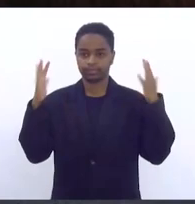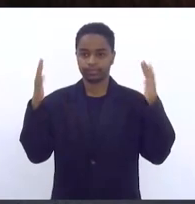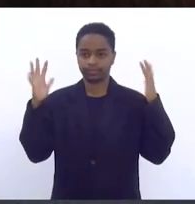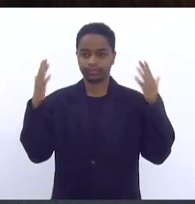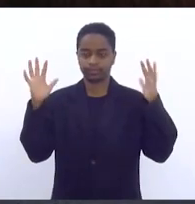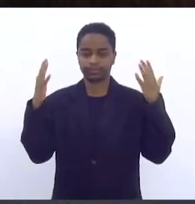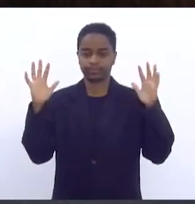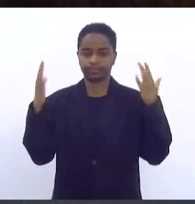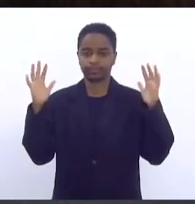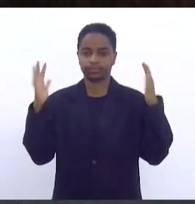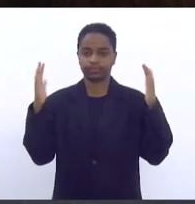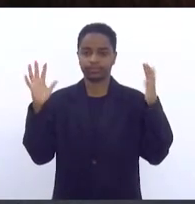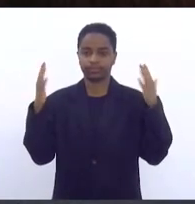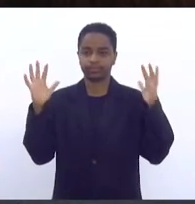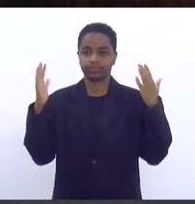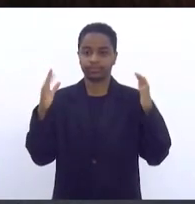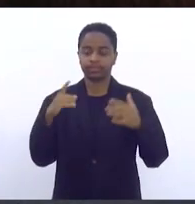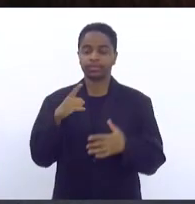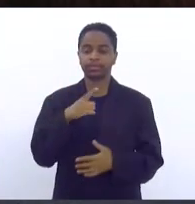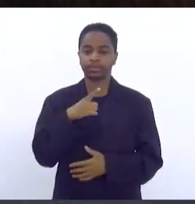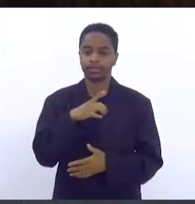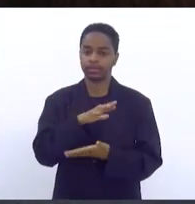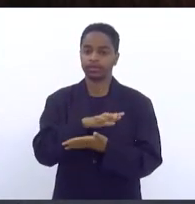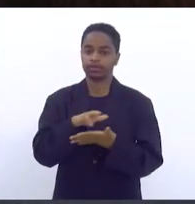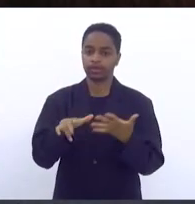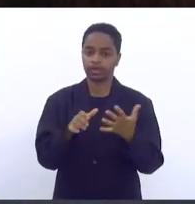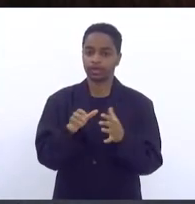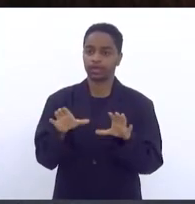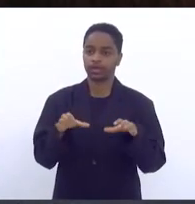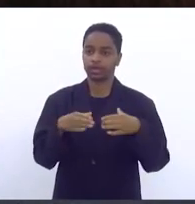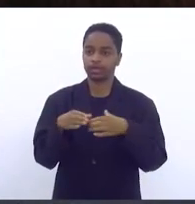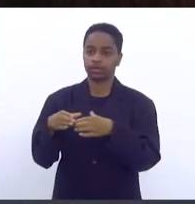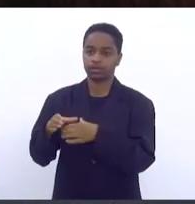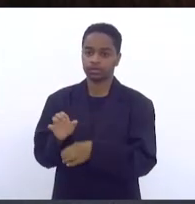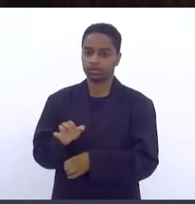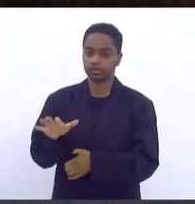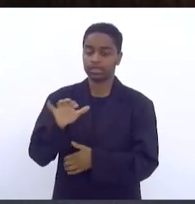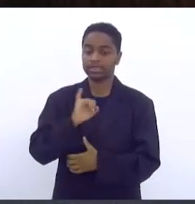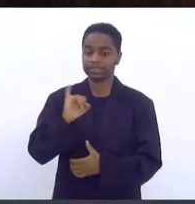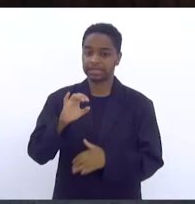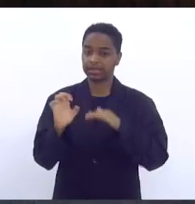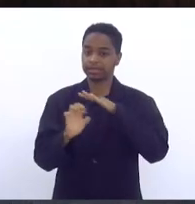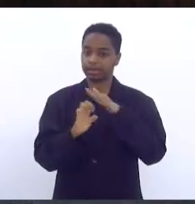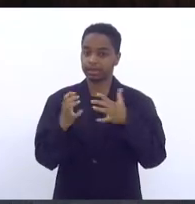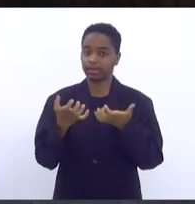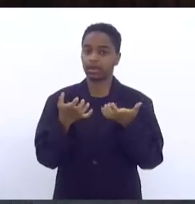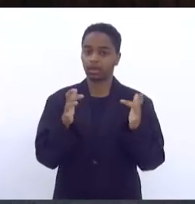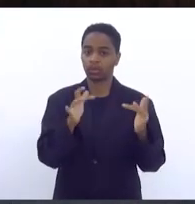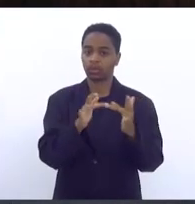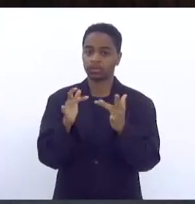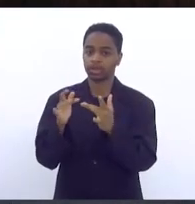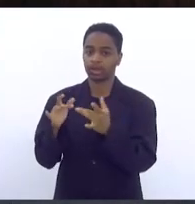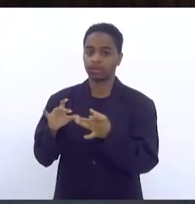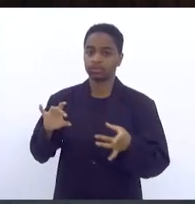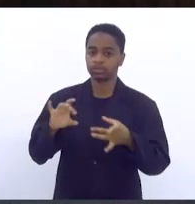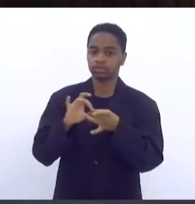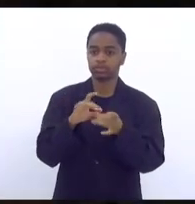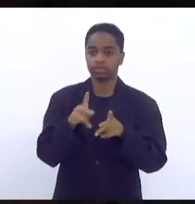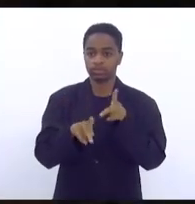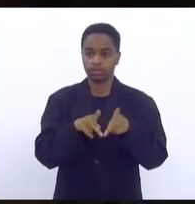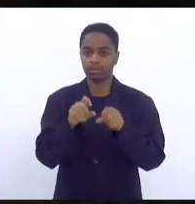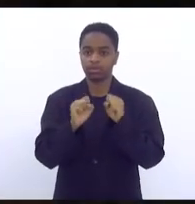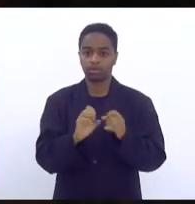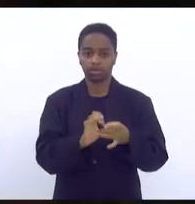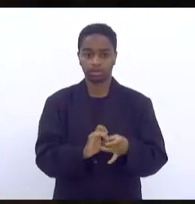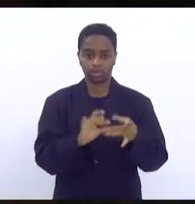eh tem Muitas comunidades aqui inclusive se as empresas quiserem fazer ainda mais contato direto com a população fiquem